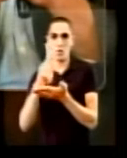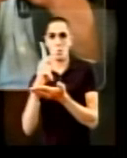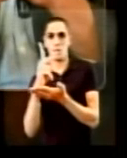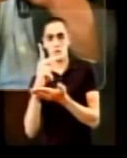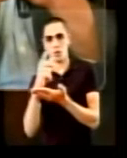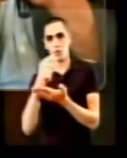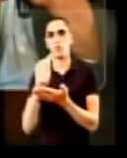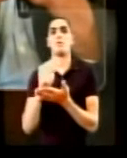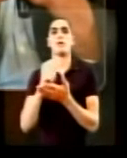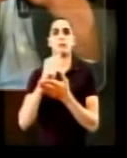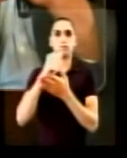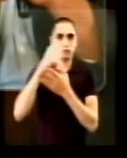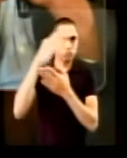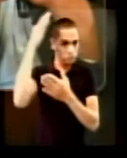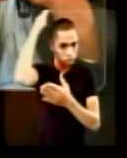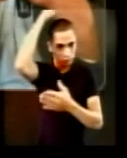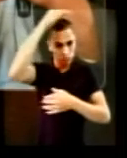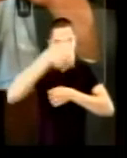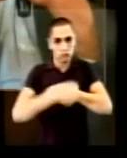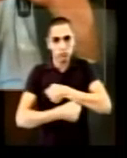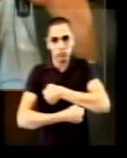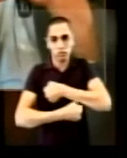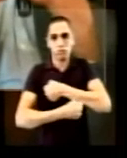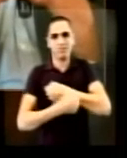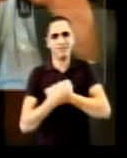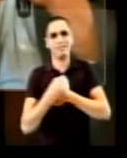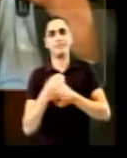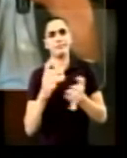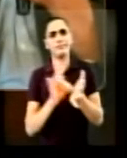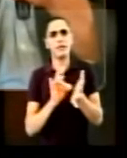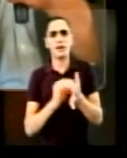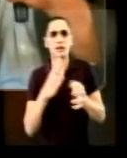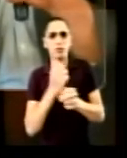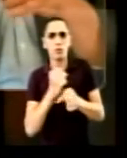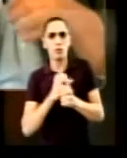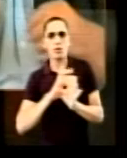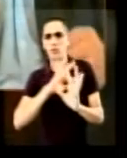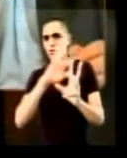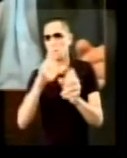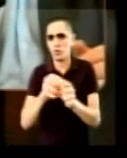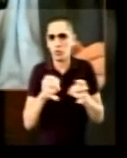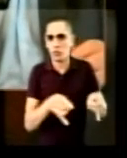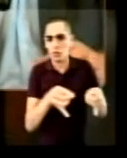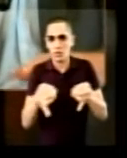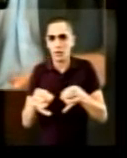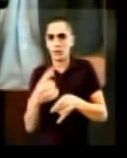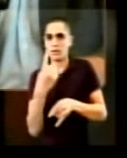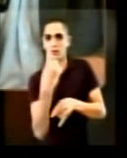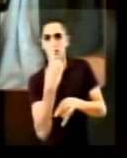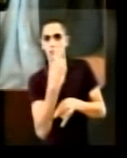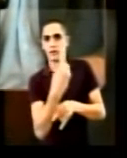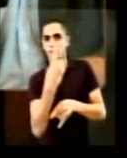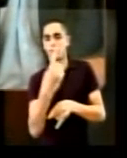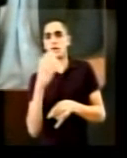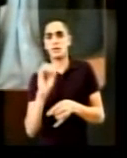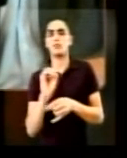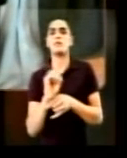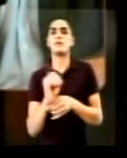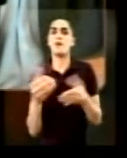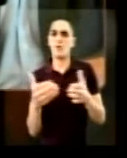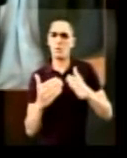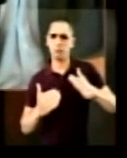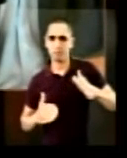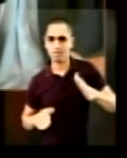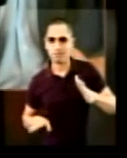leitos, 110 na realidade. Então, pessoal, chegou num limite e que, se a população não